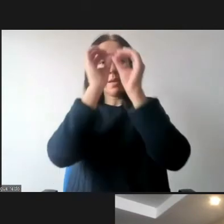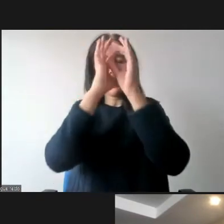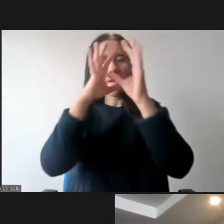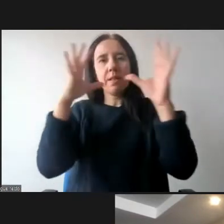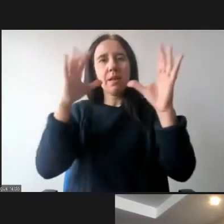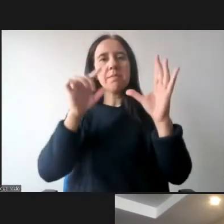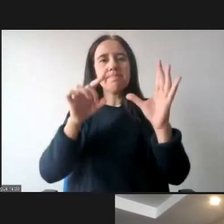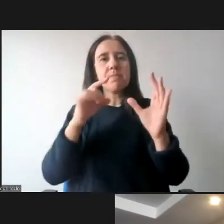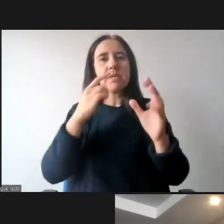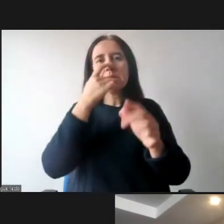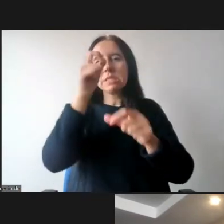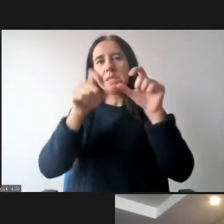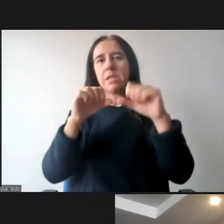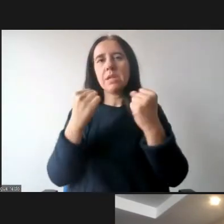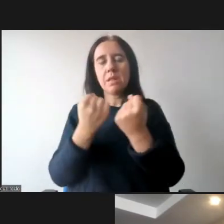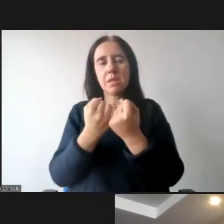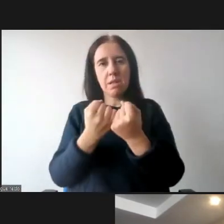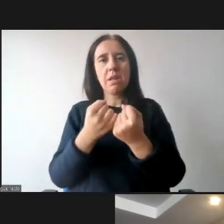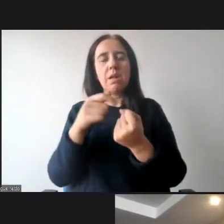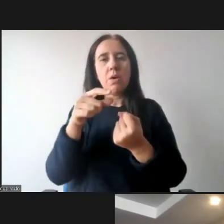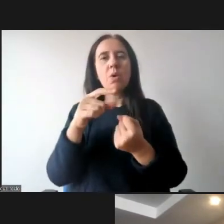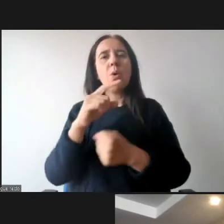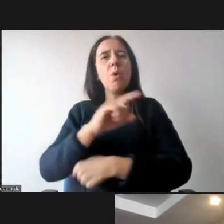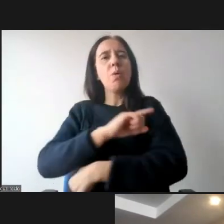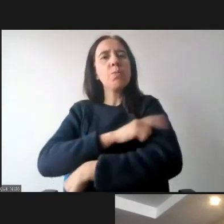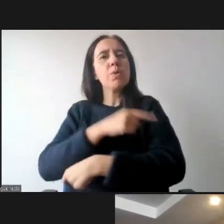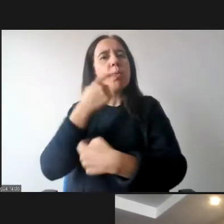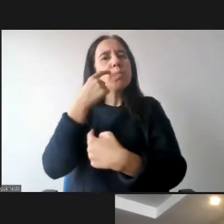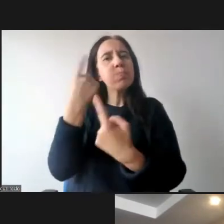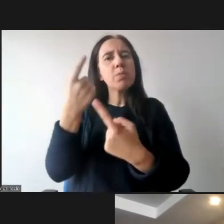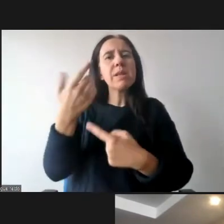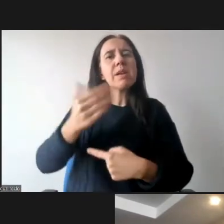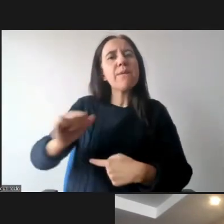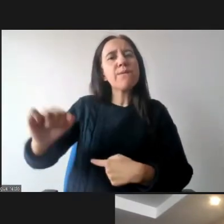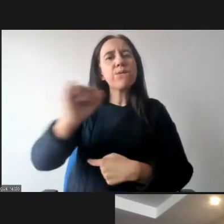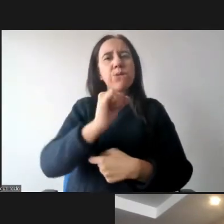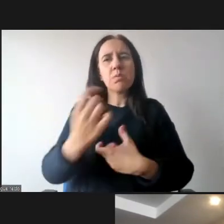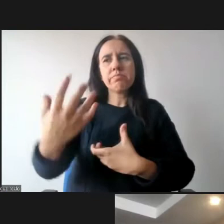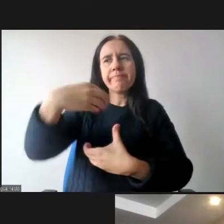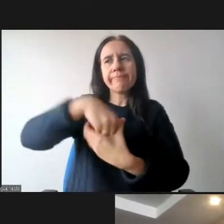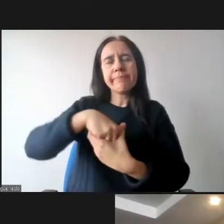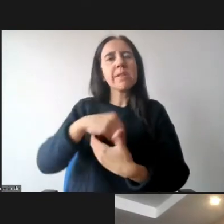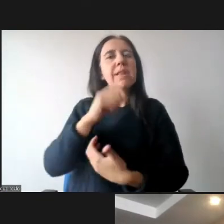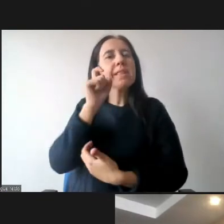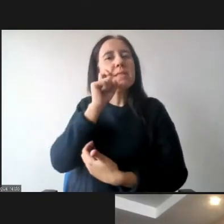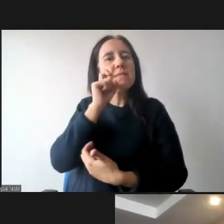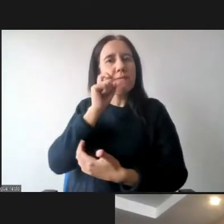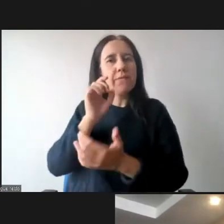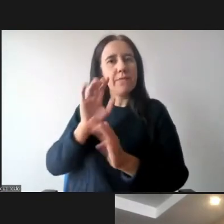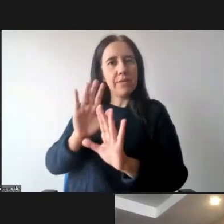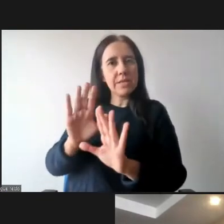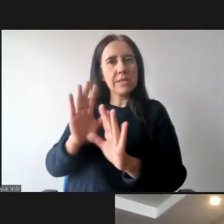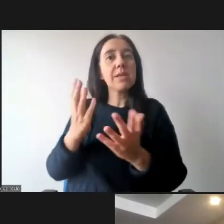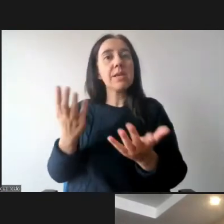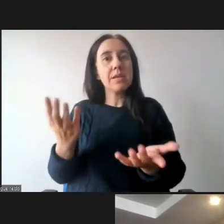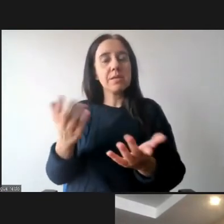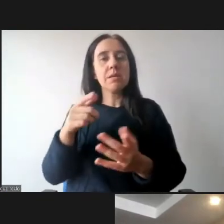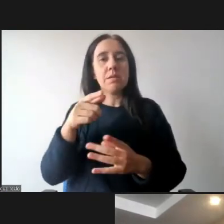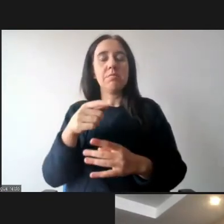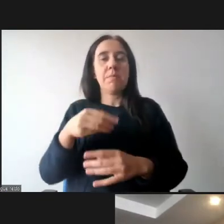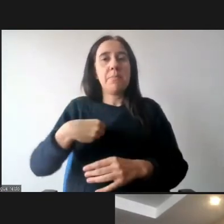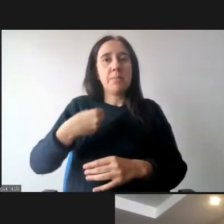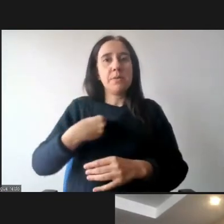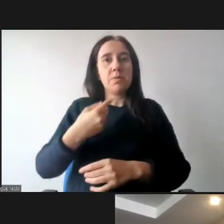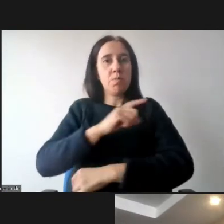defender os cidadãos das ingerências dos poderes públicos nos seus direitos. Ou seja, subjaz numa preocupação de limitação do